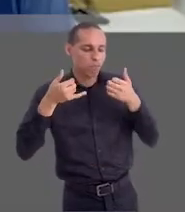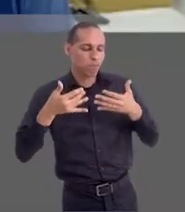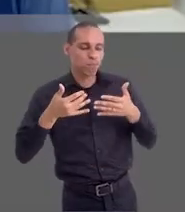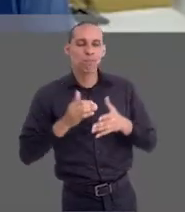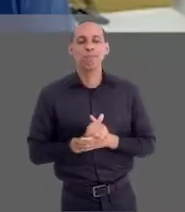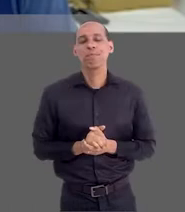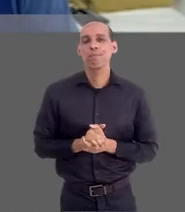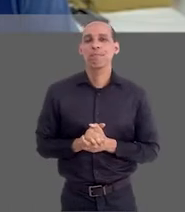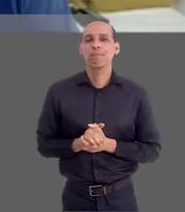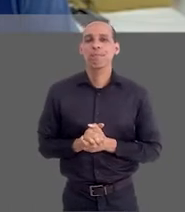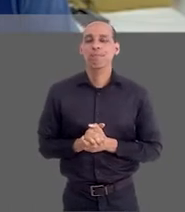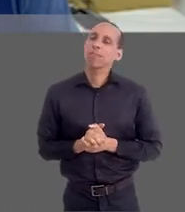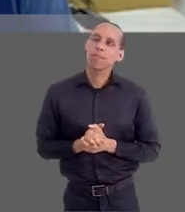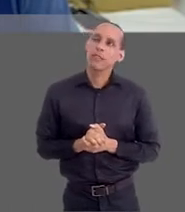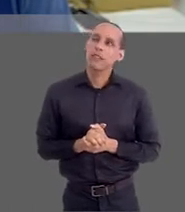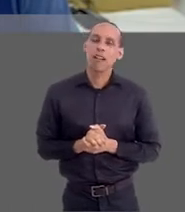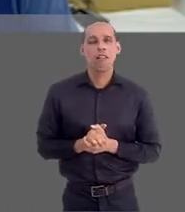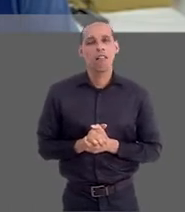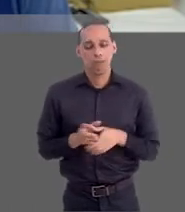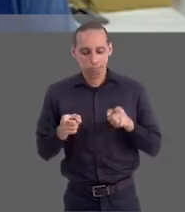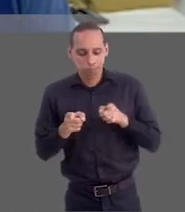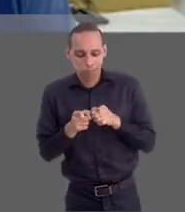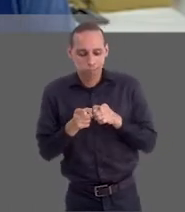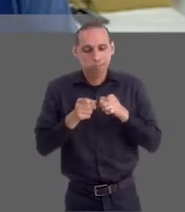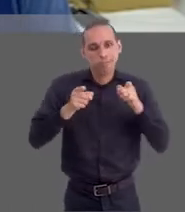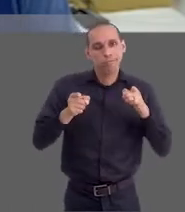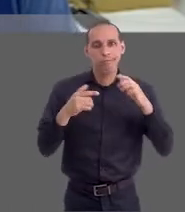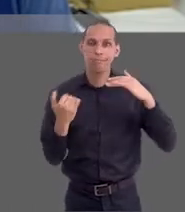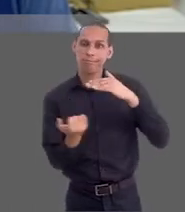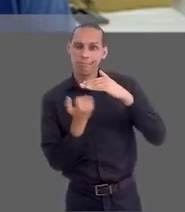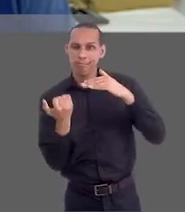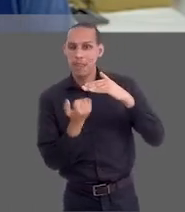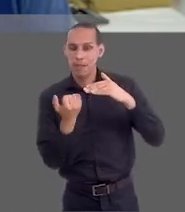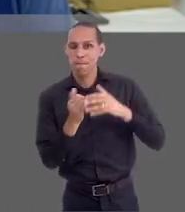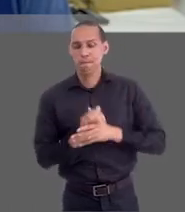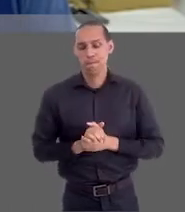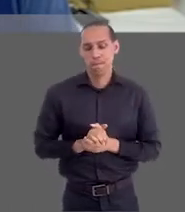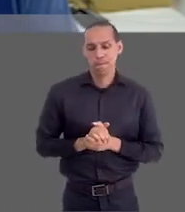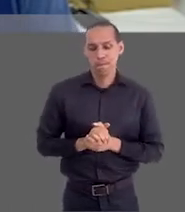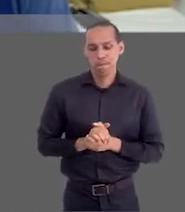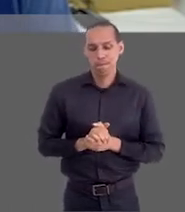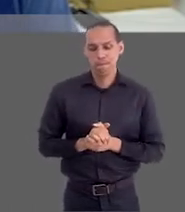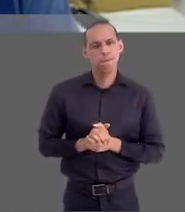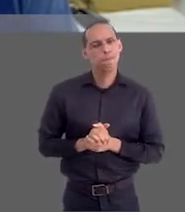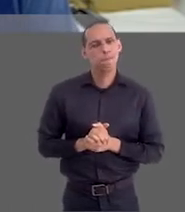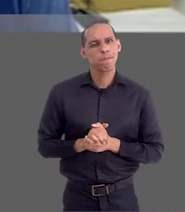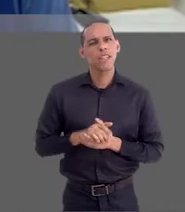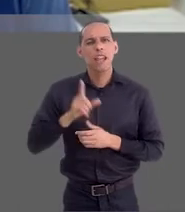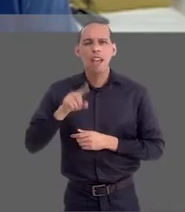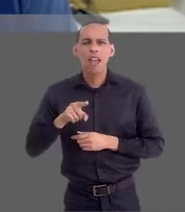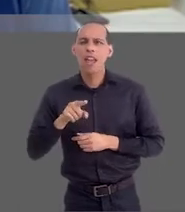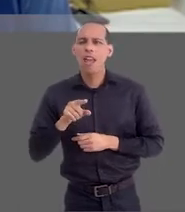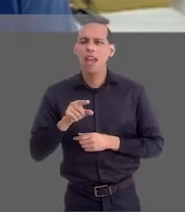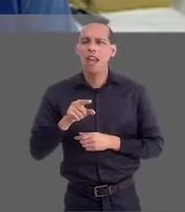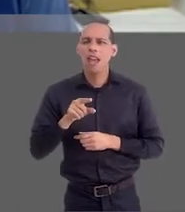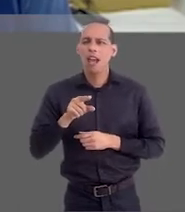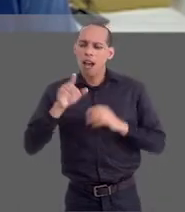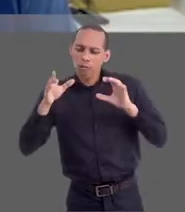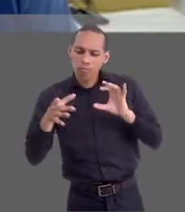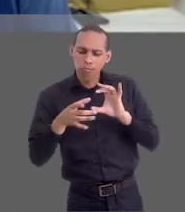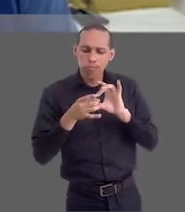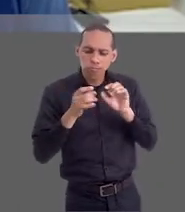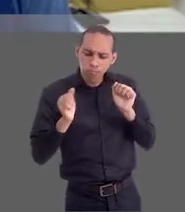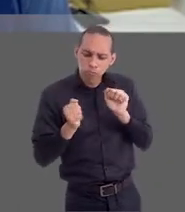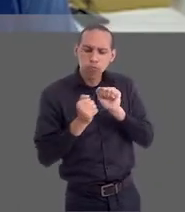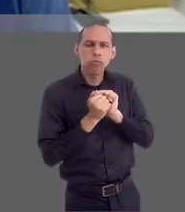observação que é muito interessante, é que a questão da micro e pequena empresa, dos pequenos negócios, é uma questão que conseguiu